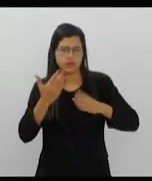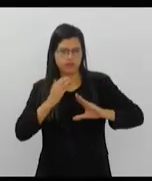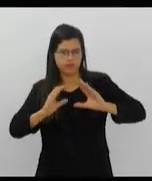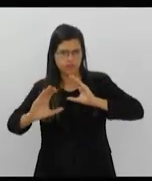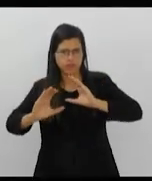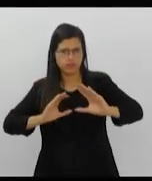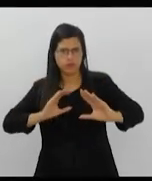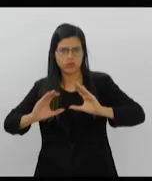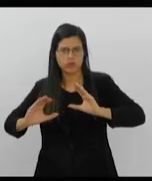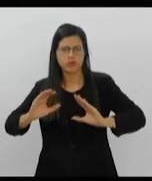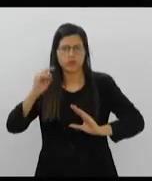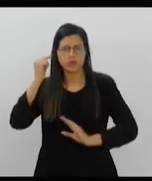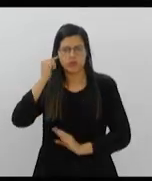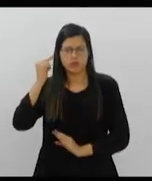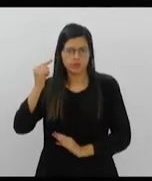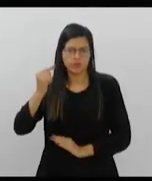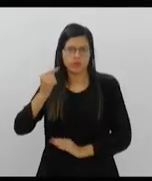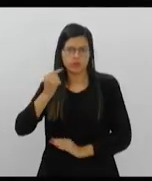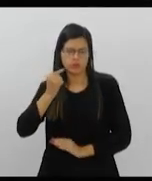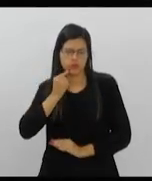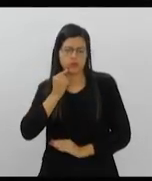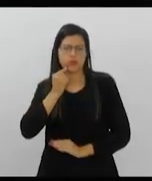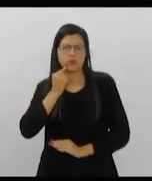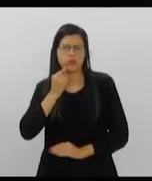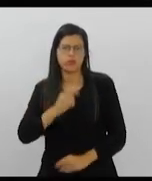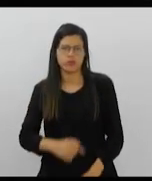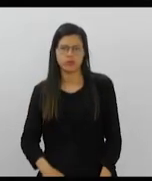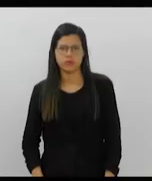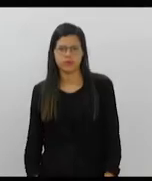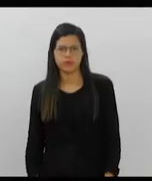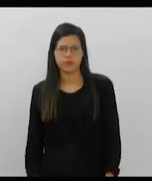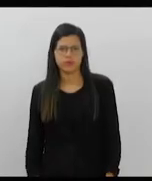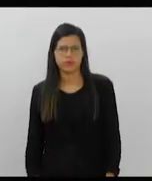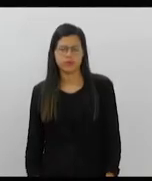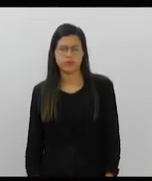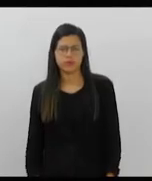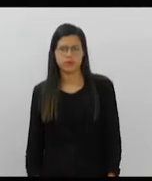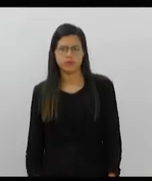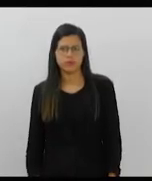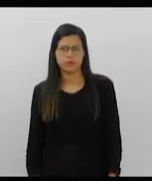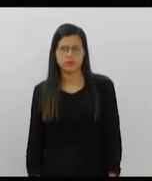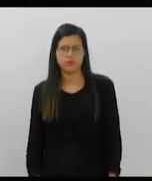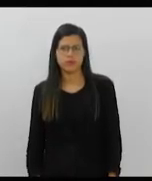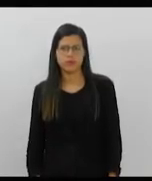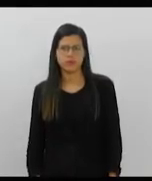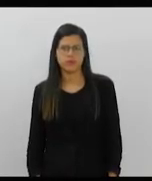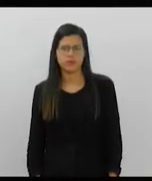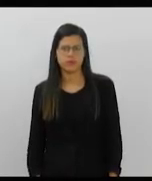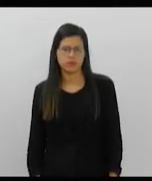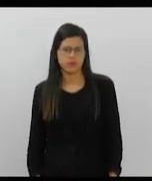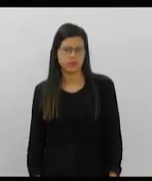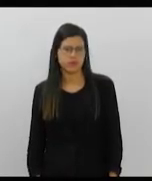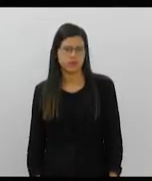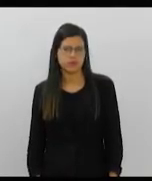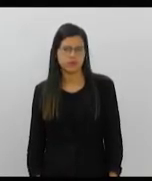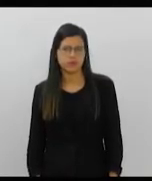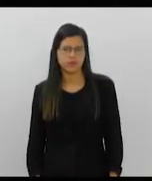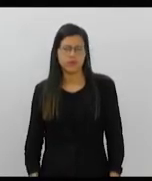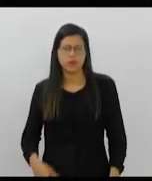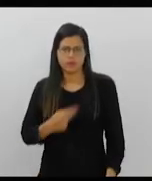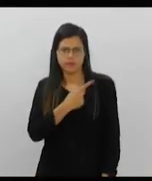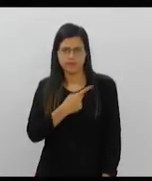a nossa voz aos deficientes auditivos.